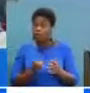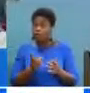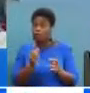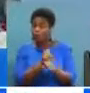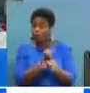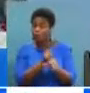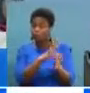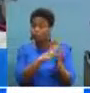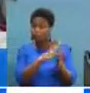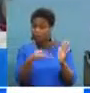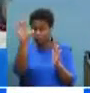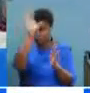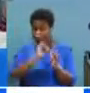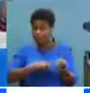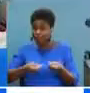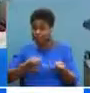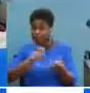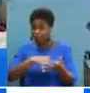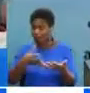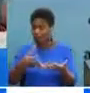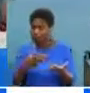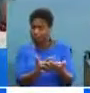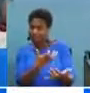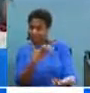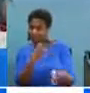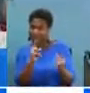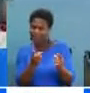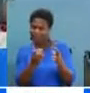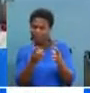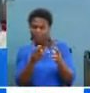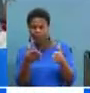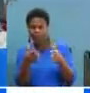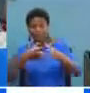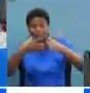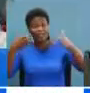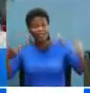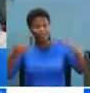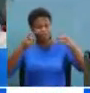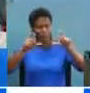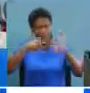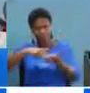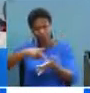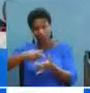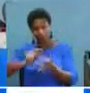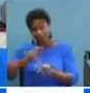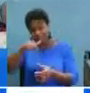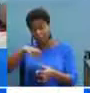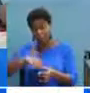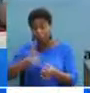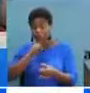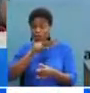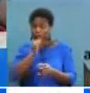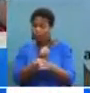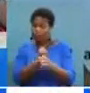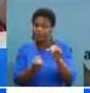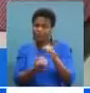modelo de gestão e uma estratégia para atrairmos pequenas, médias e grandes empresas tecnológicas para, em Cabo Verde, criarem oportunidades de